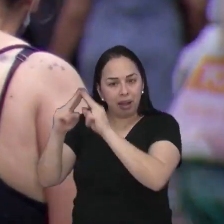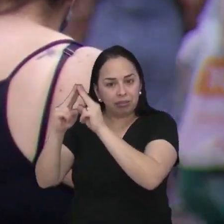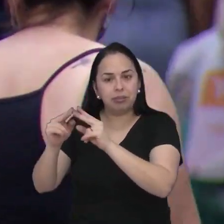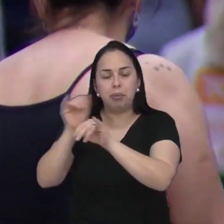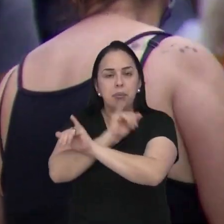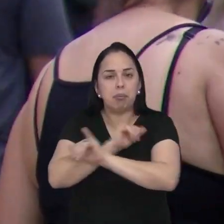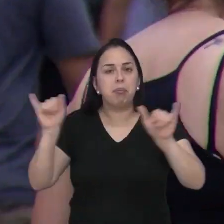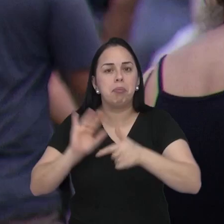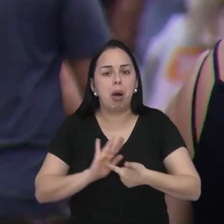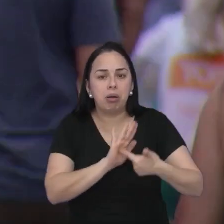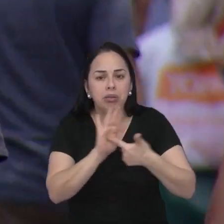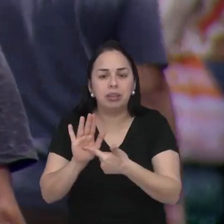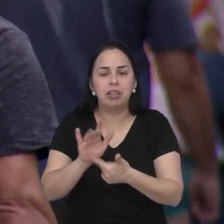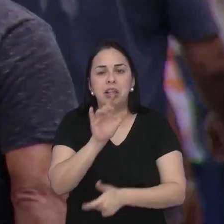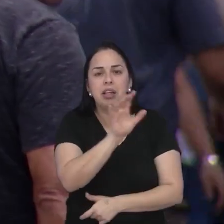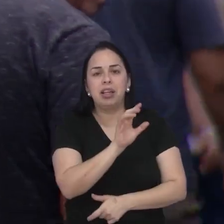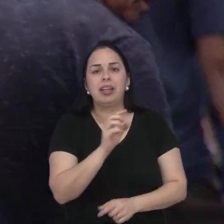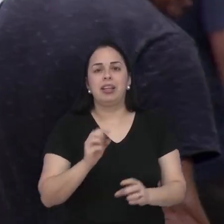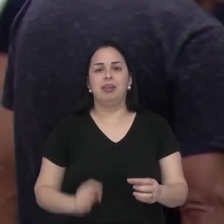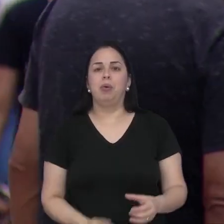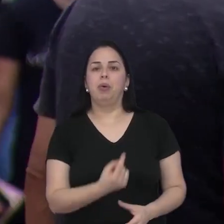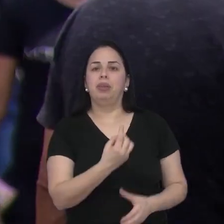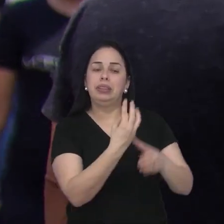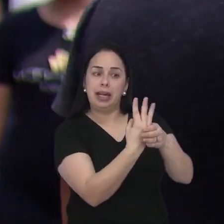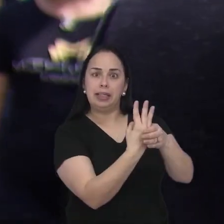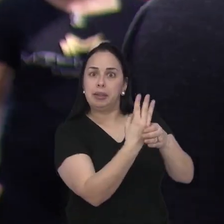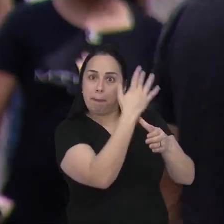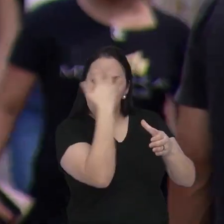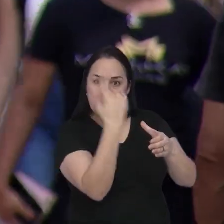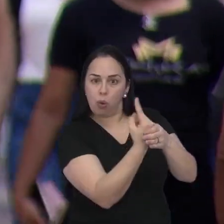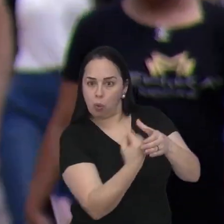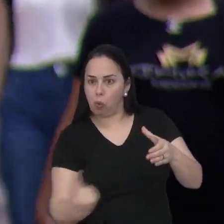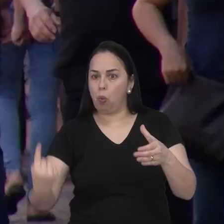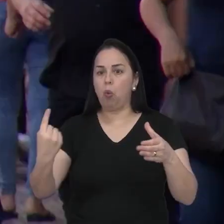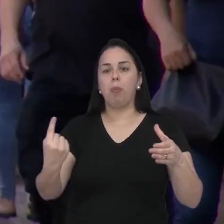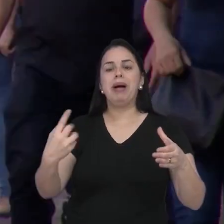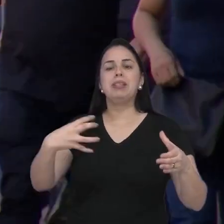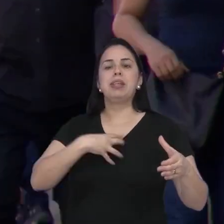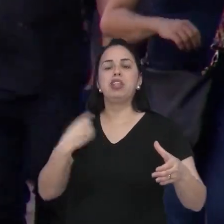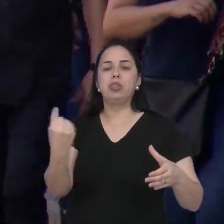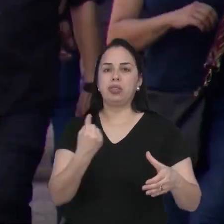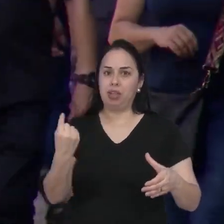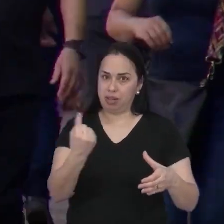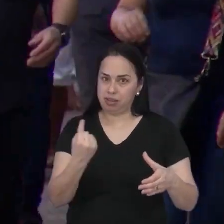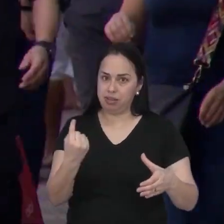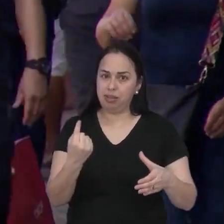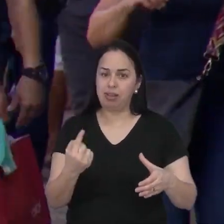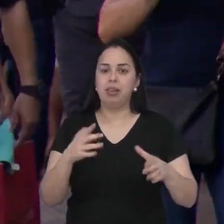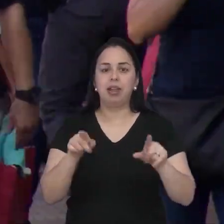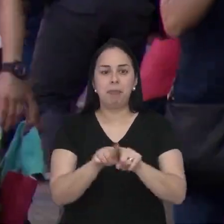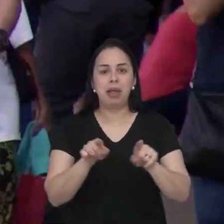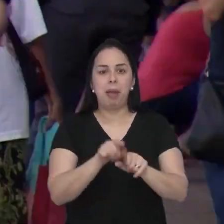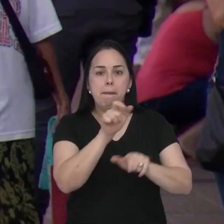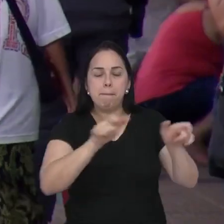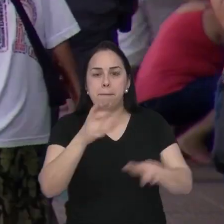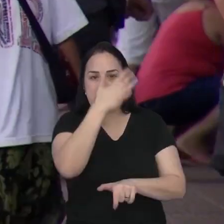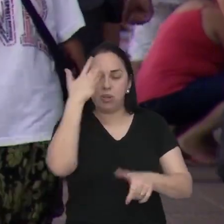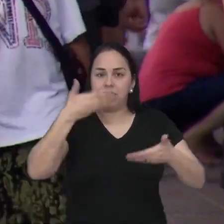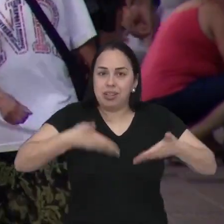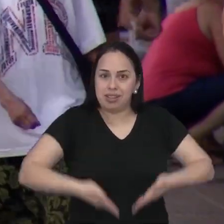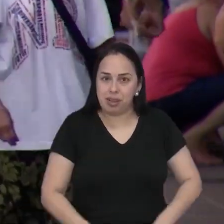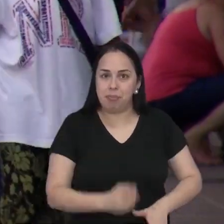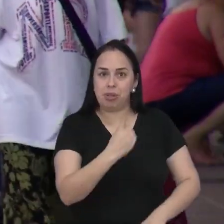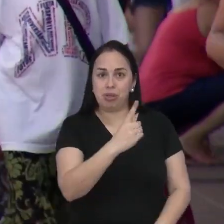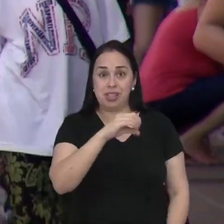em cada 3 pessoas se sente solitária diariamente. Já 1 a cada 5 millennials, pessoas que